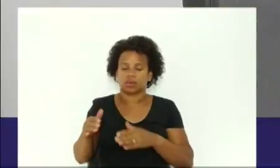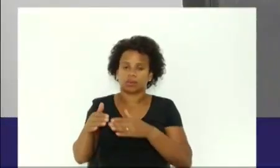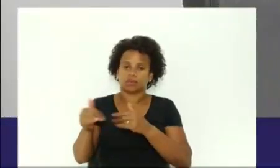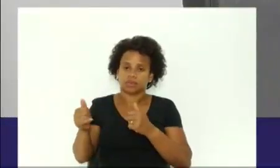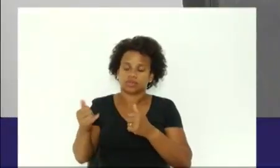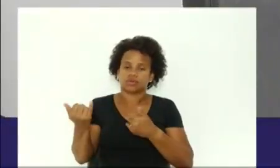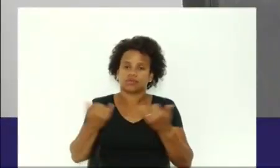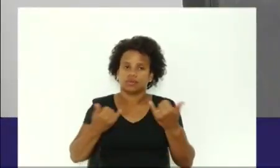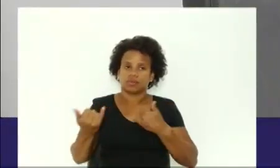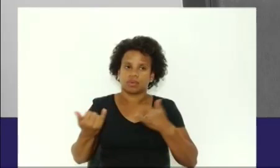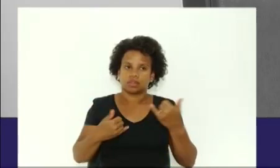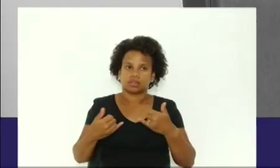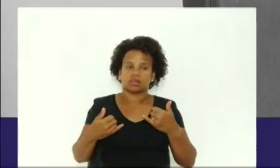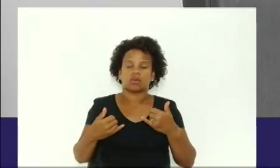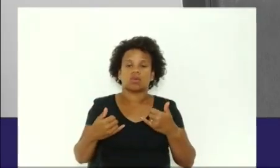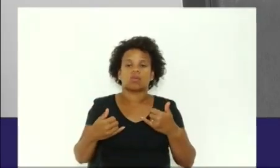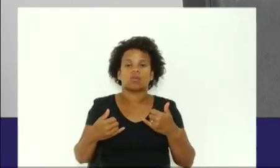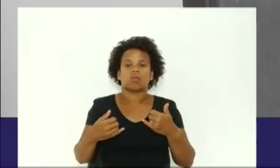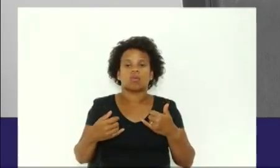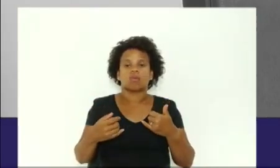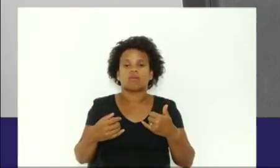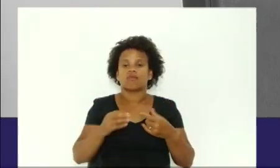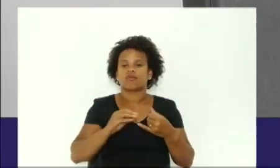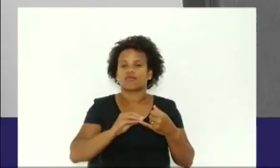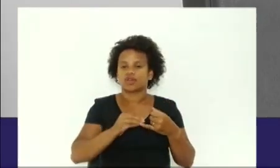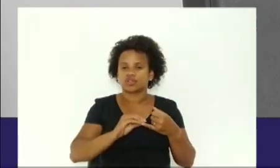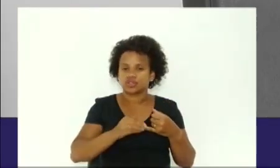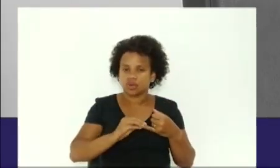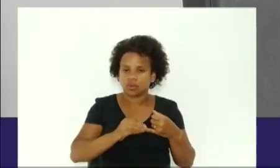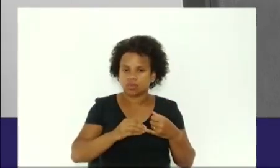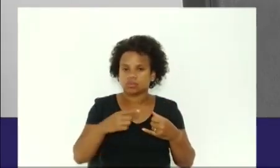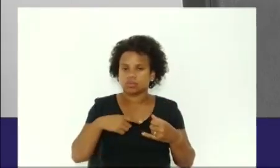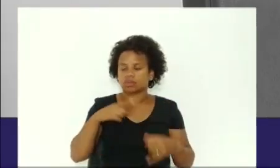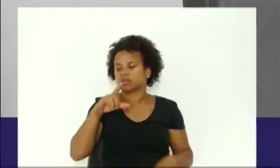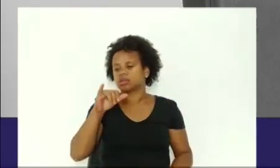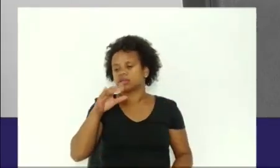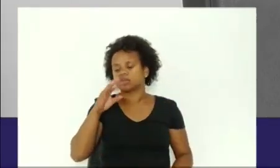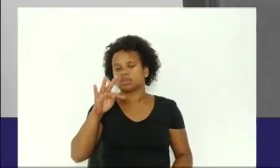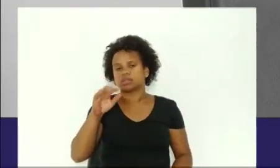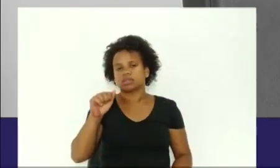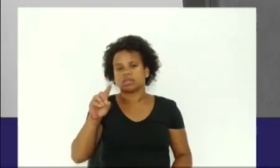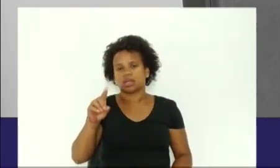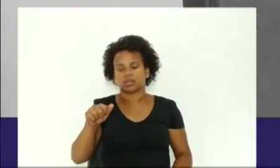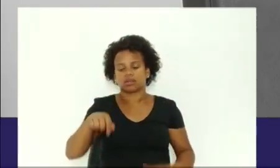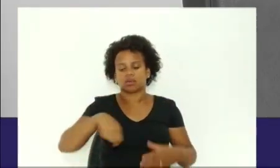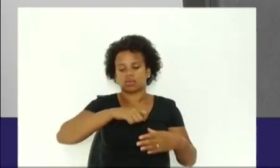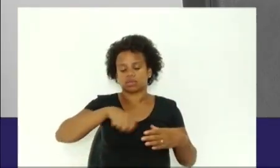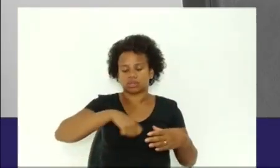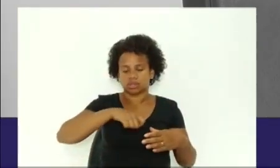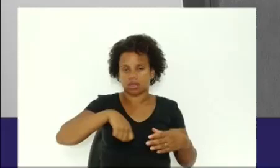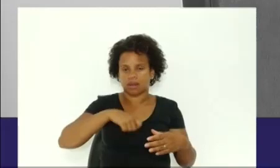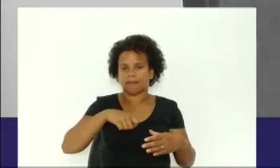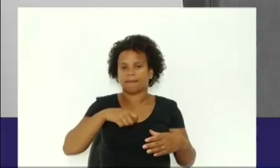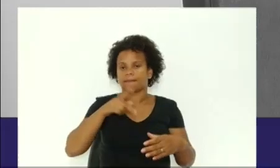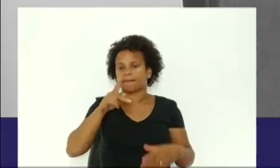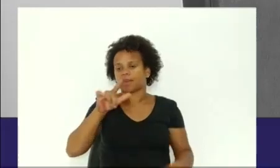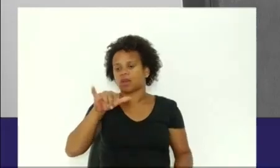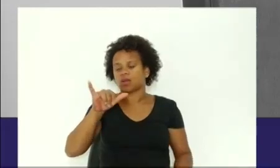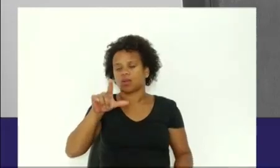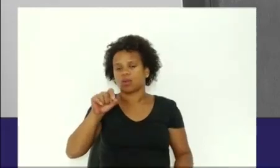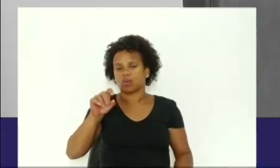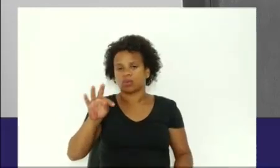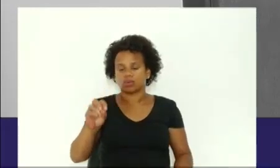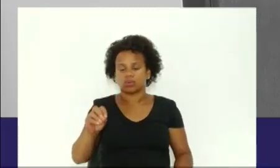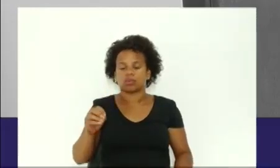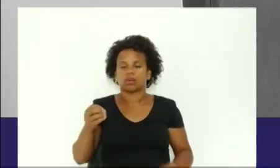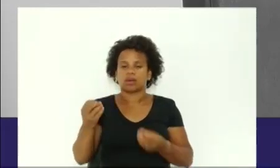a quantidade estimada de feijão licitada para atender as demandas da cozinha piloto para alimentação de alunos matriculados